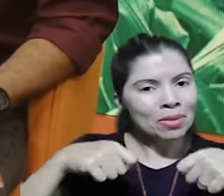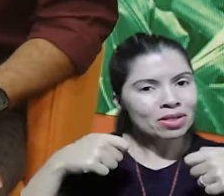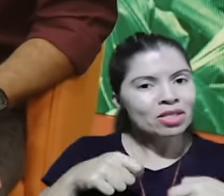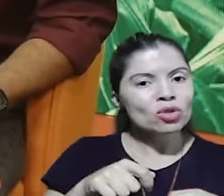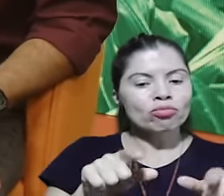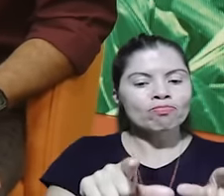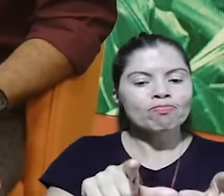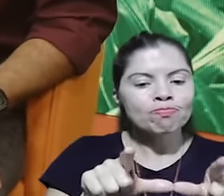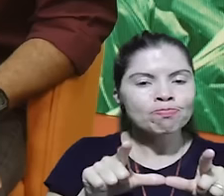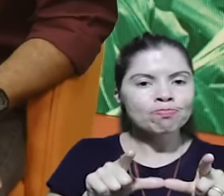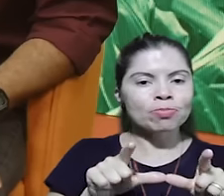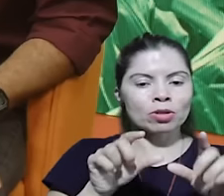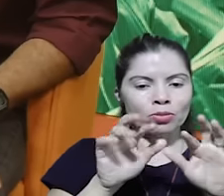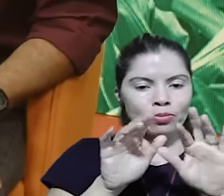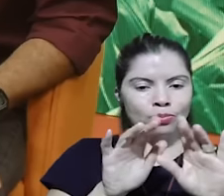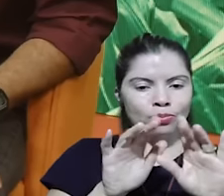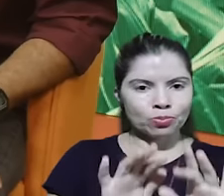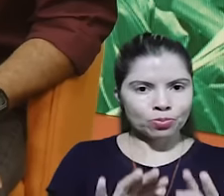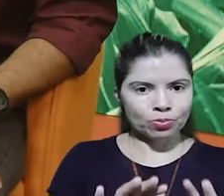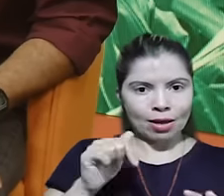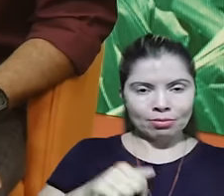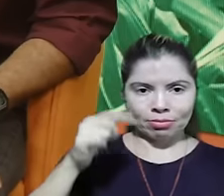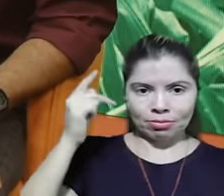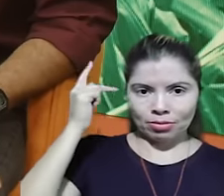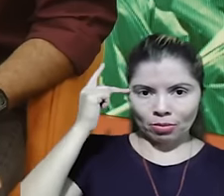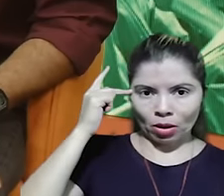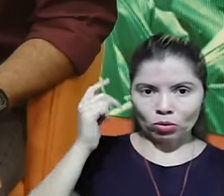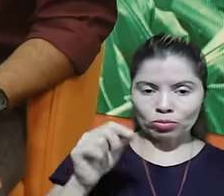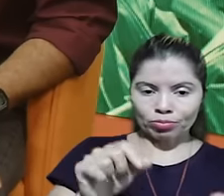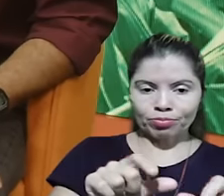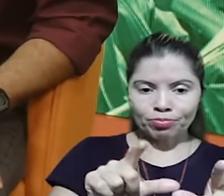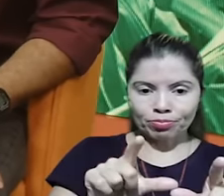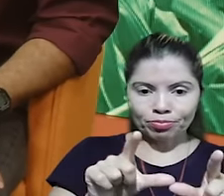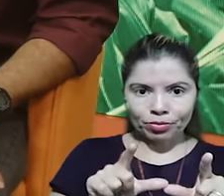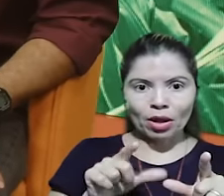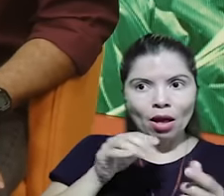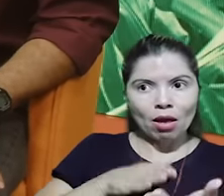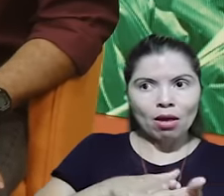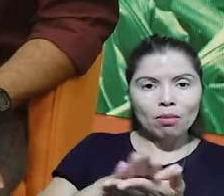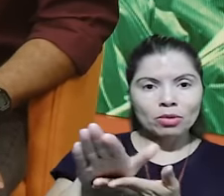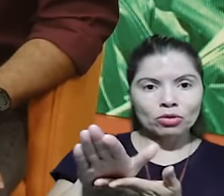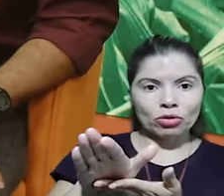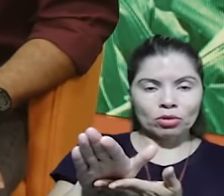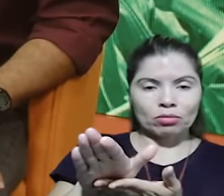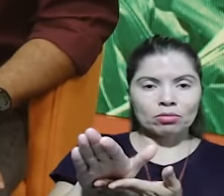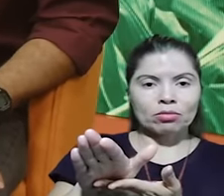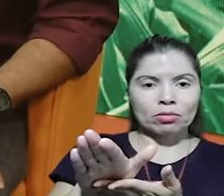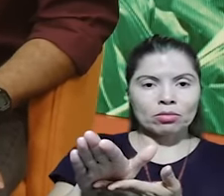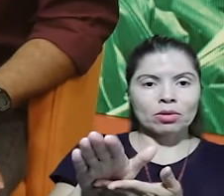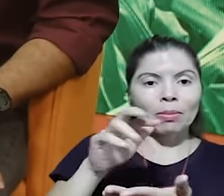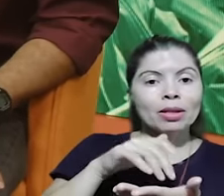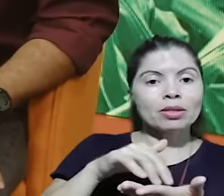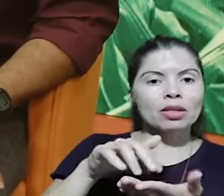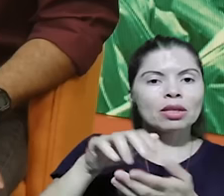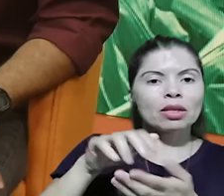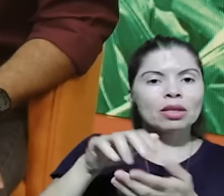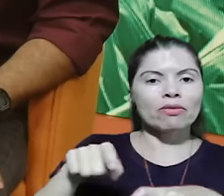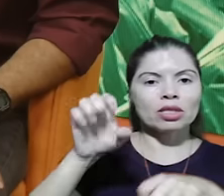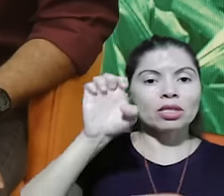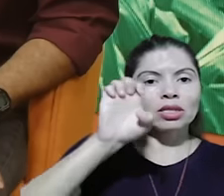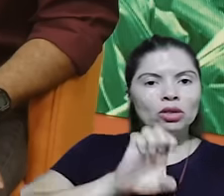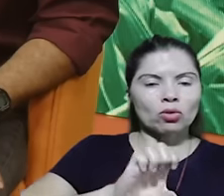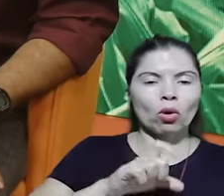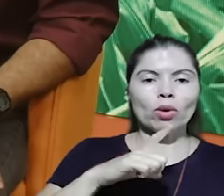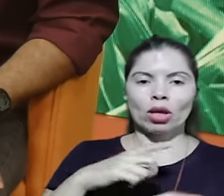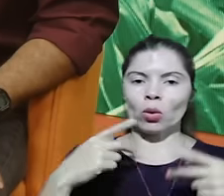tá aqui no Estado de São Paulo essa guia é emitida na pela Secretaria da Fazenda Estadual e existe um